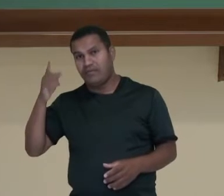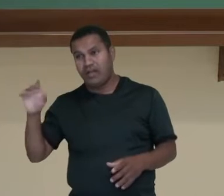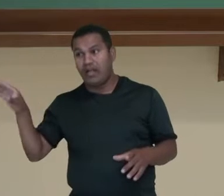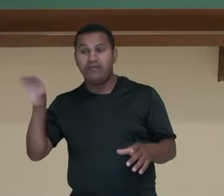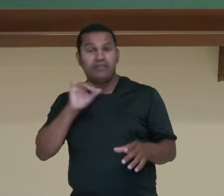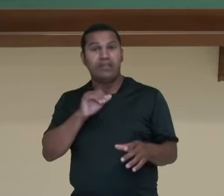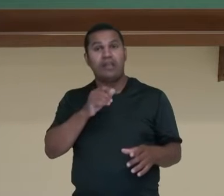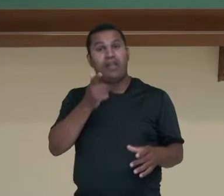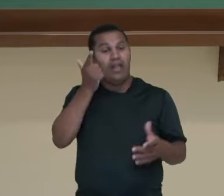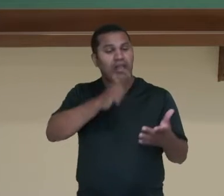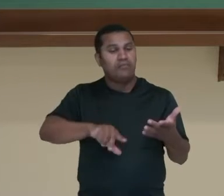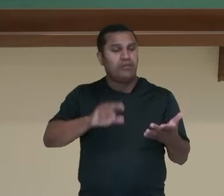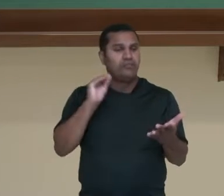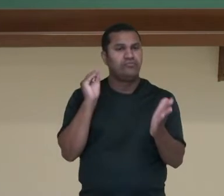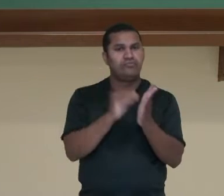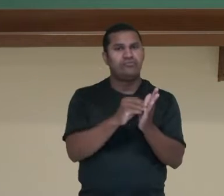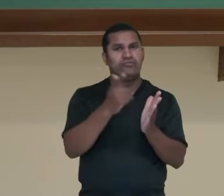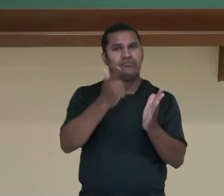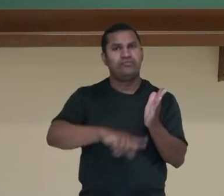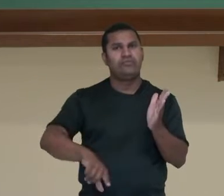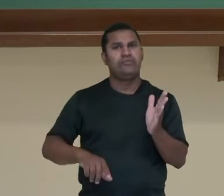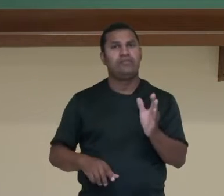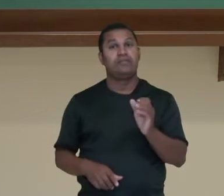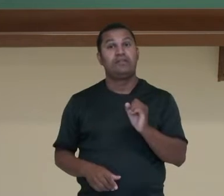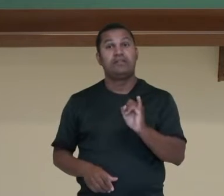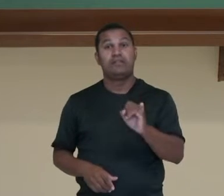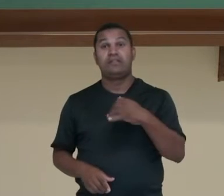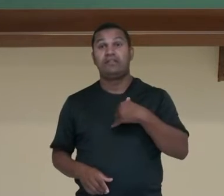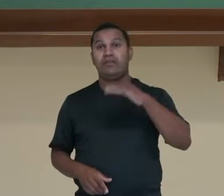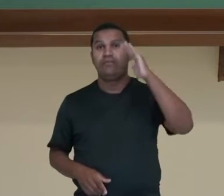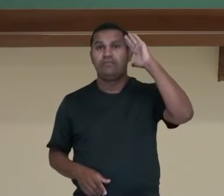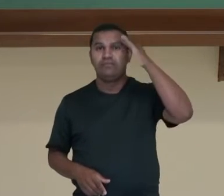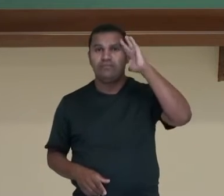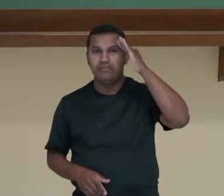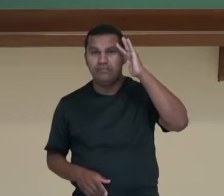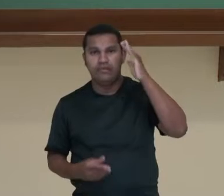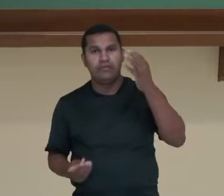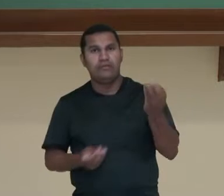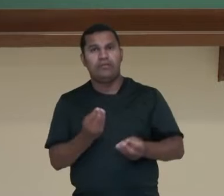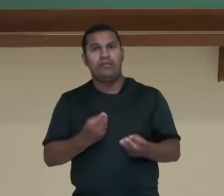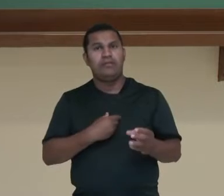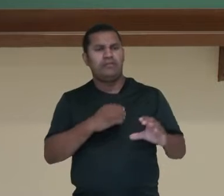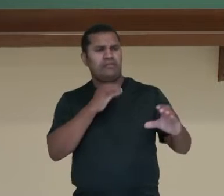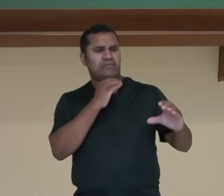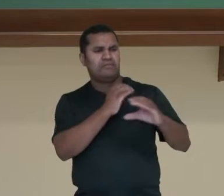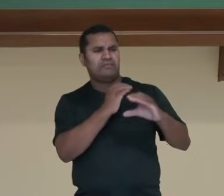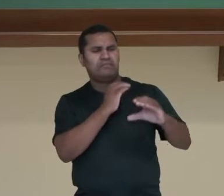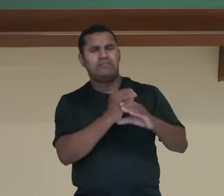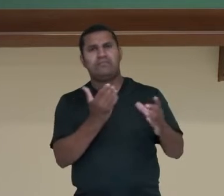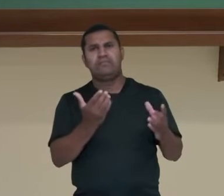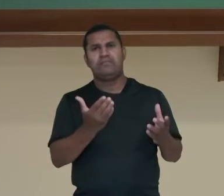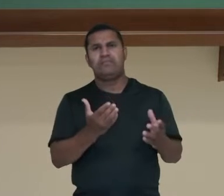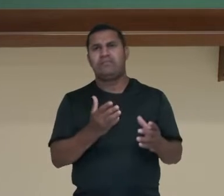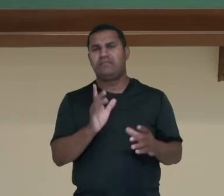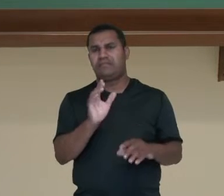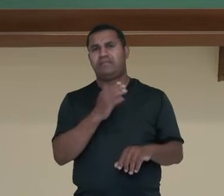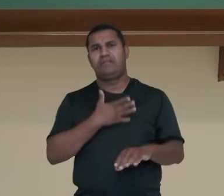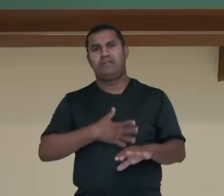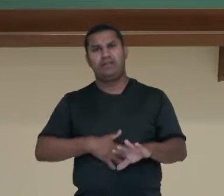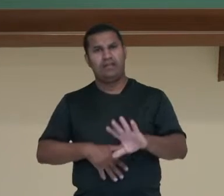Só que isso é perigoso, porque se você não entende do assunto, como é que você vai fazer uma avaliação? Não seja essa